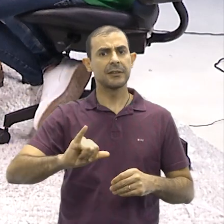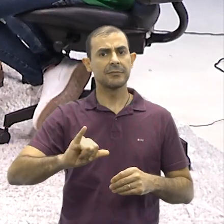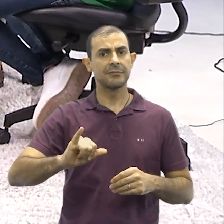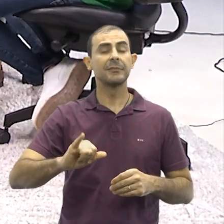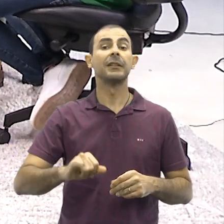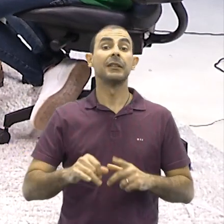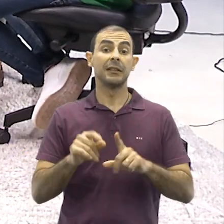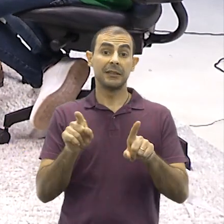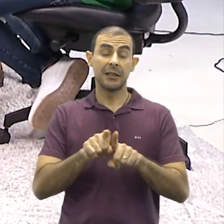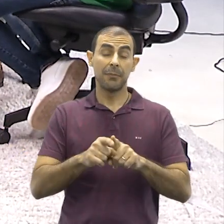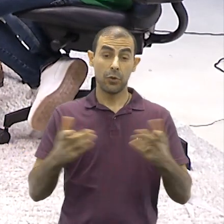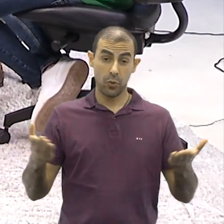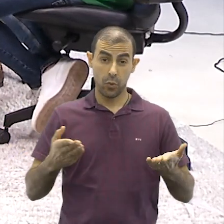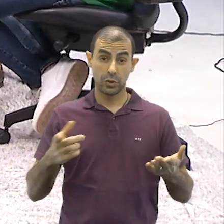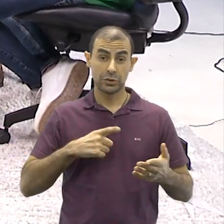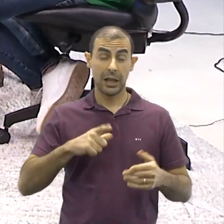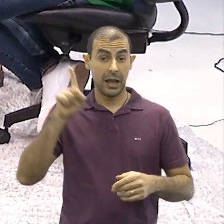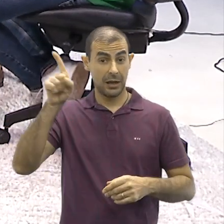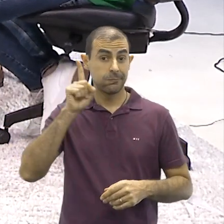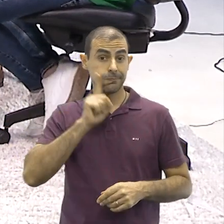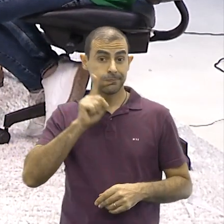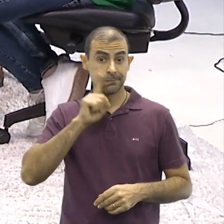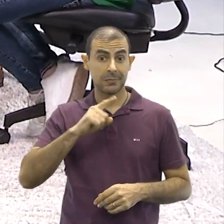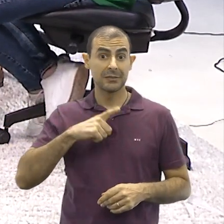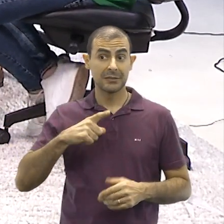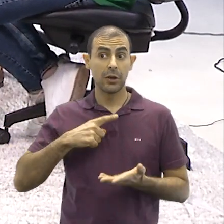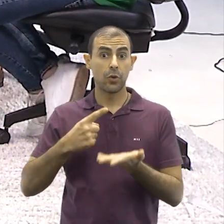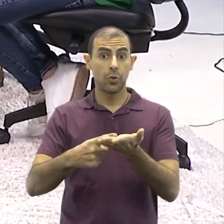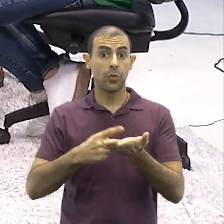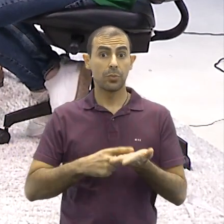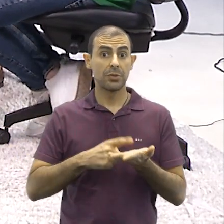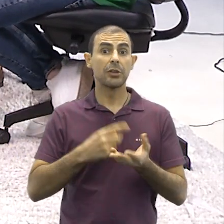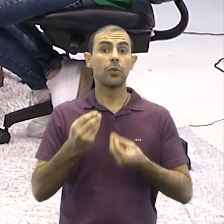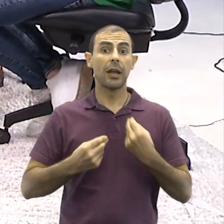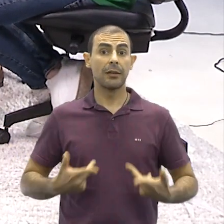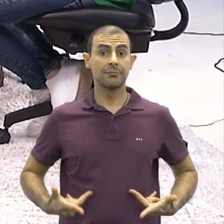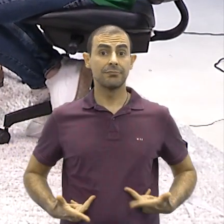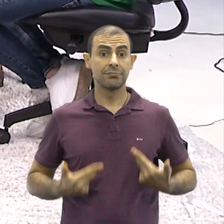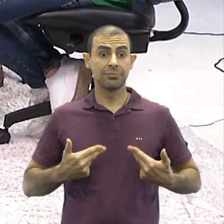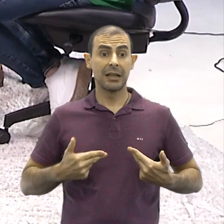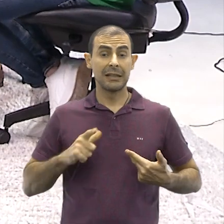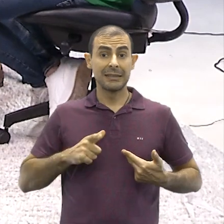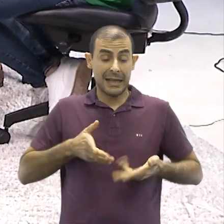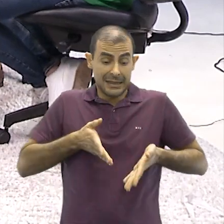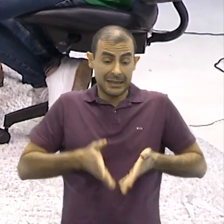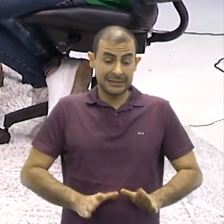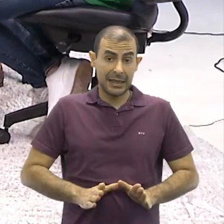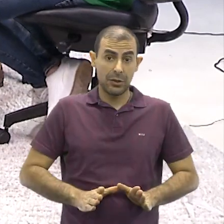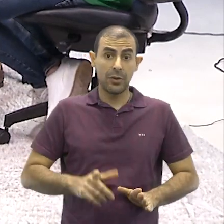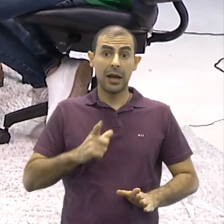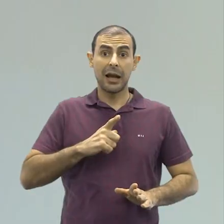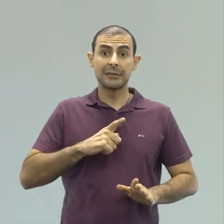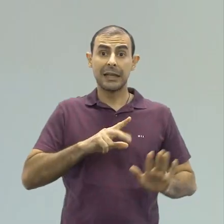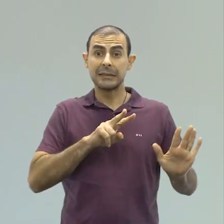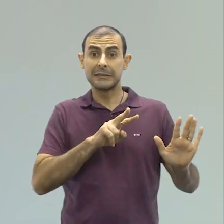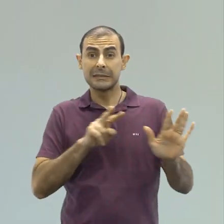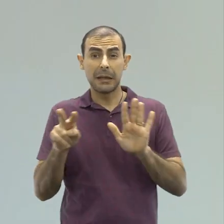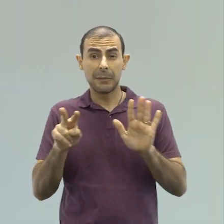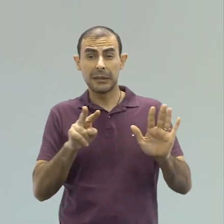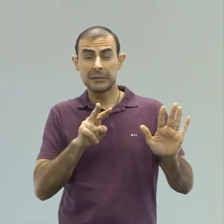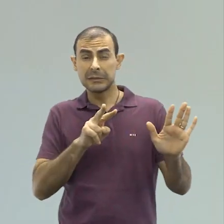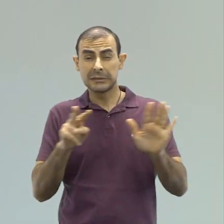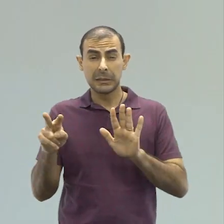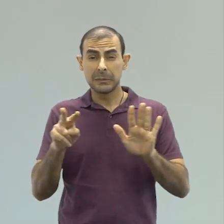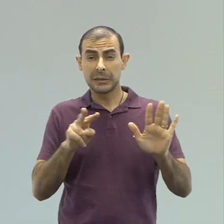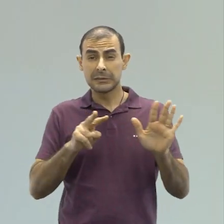Então, hoje nos Estados Unidos, se preconiza castração em campanhas de castração a partir de 9 semanas de idade, que daria